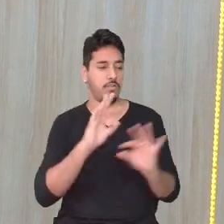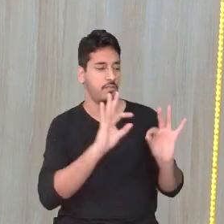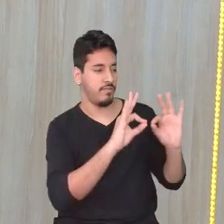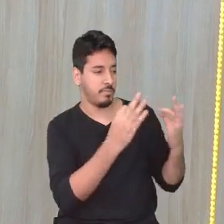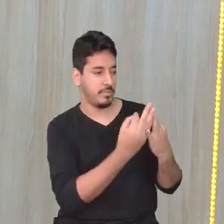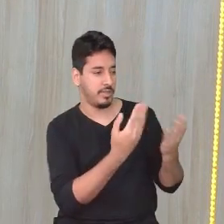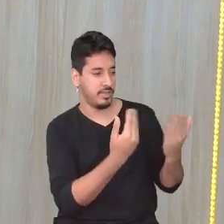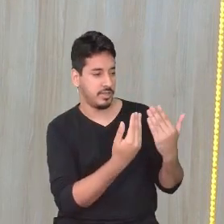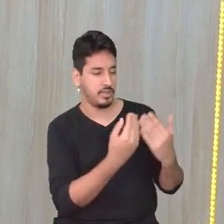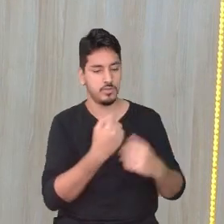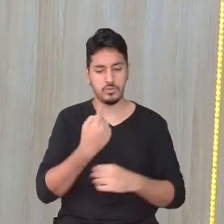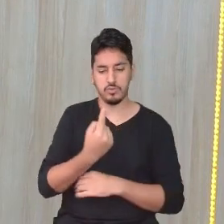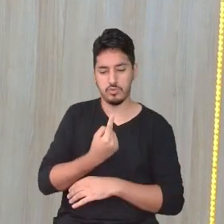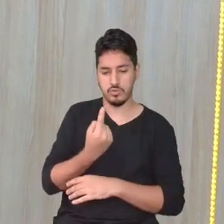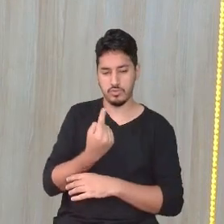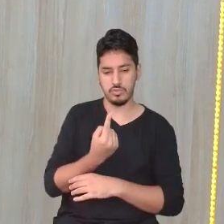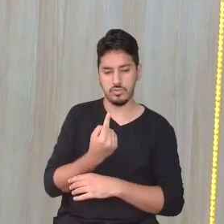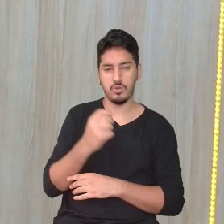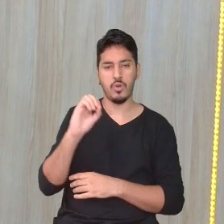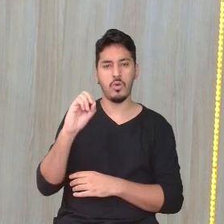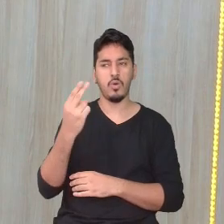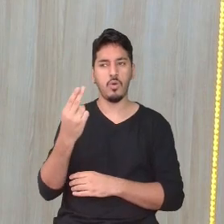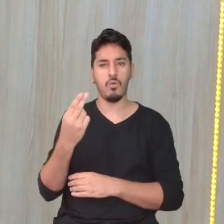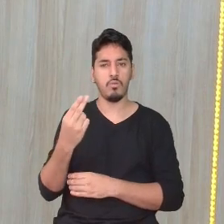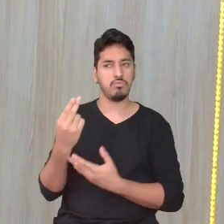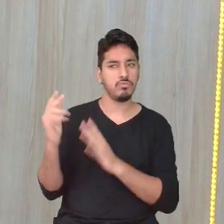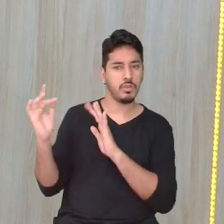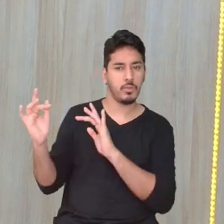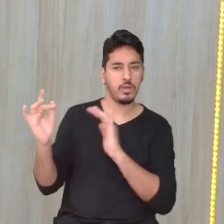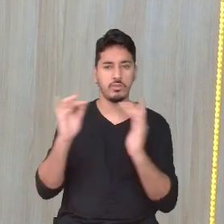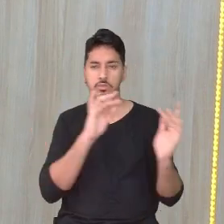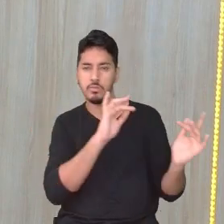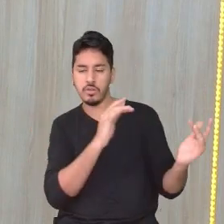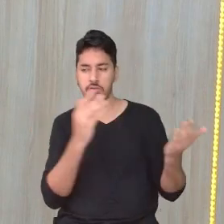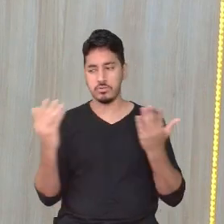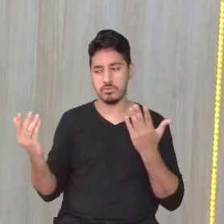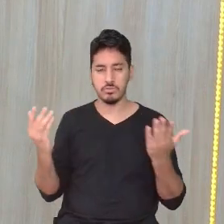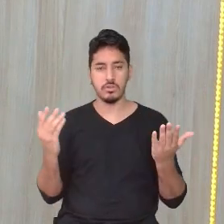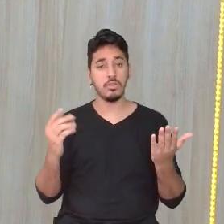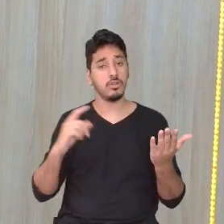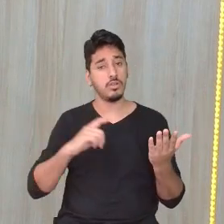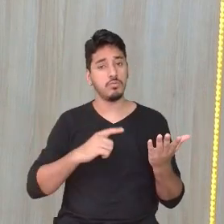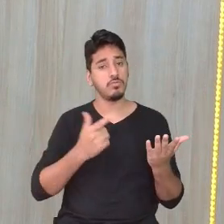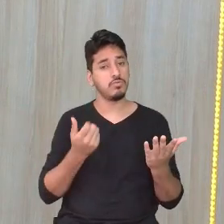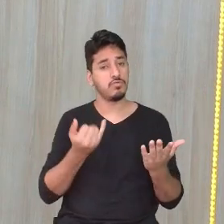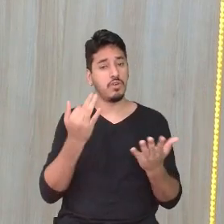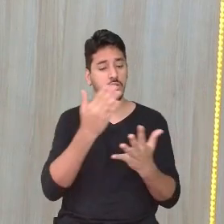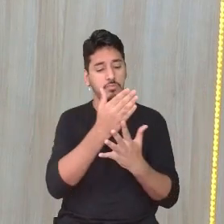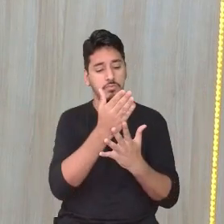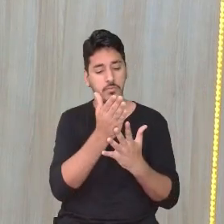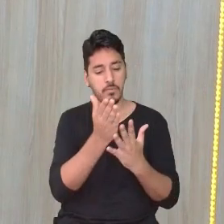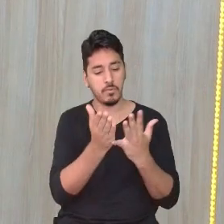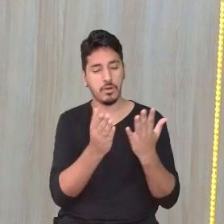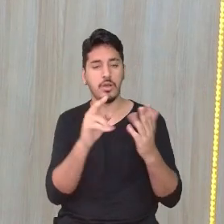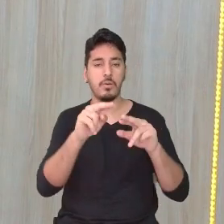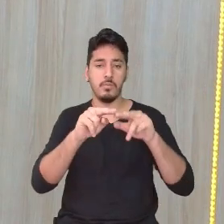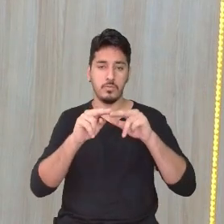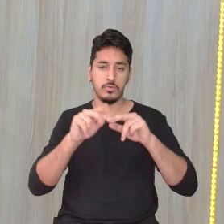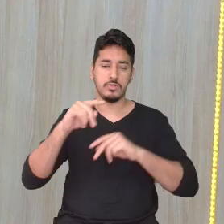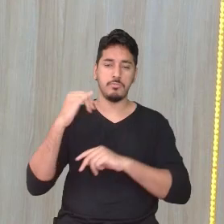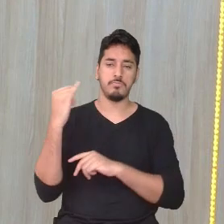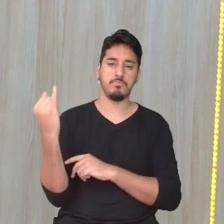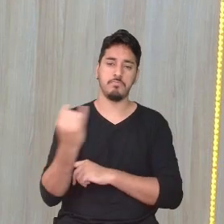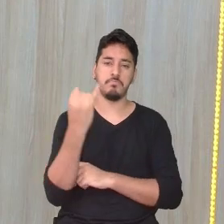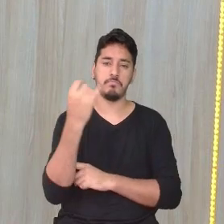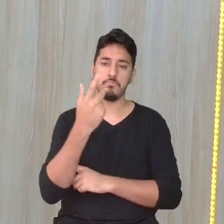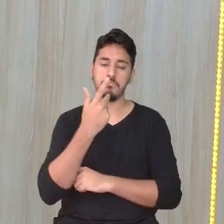família, ou sozinhos, ou com nosso companheiro ou companheira. Nós temos diversas nuances. Por isso que é tão importante